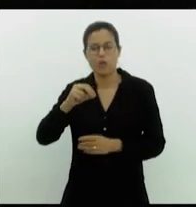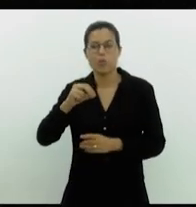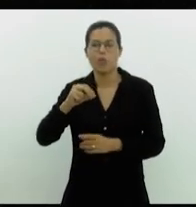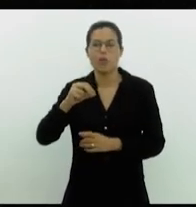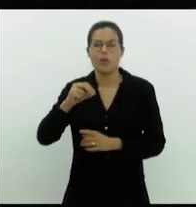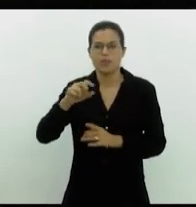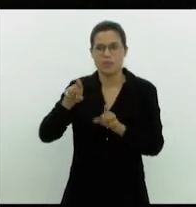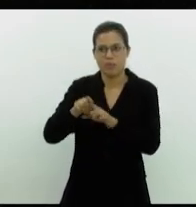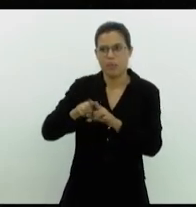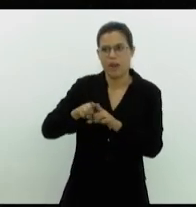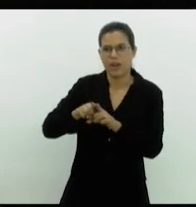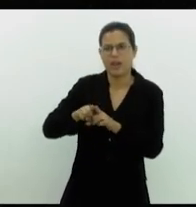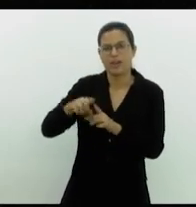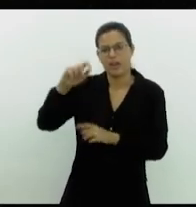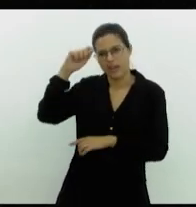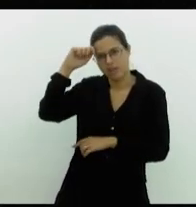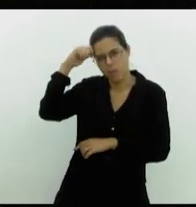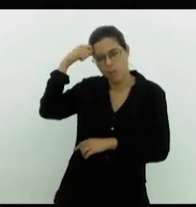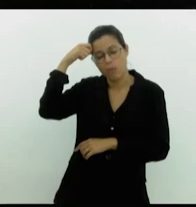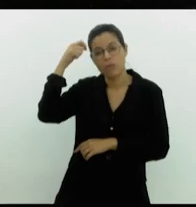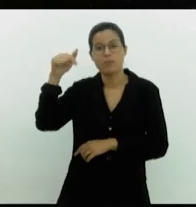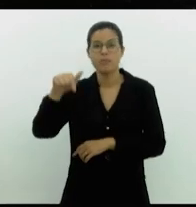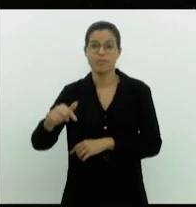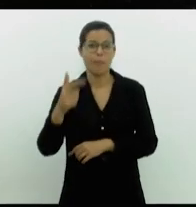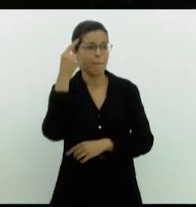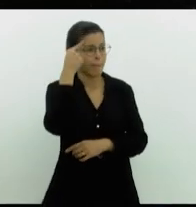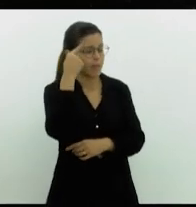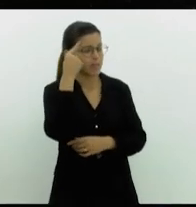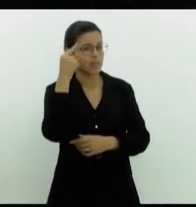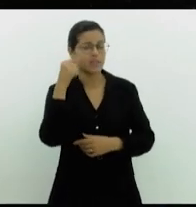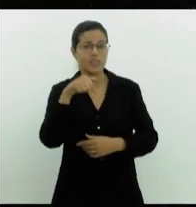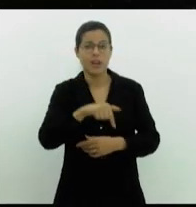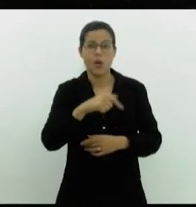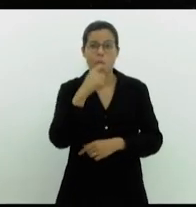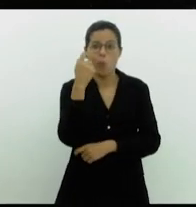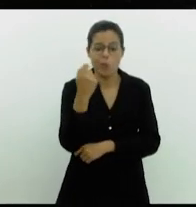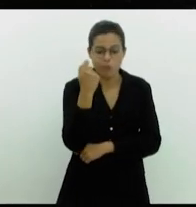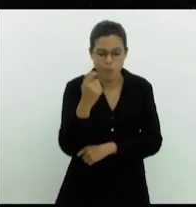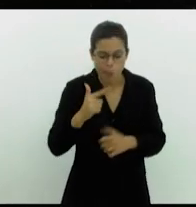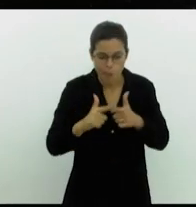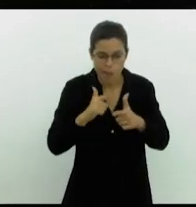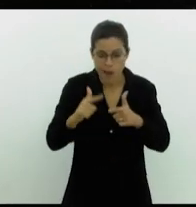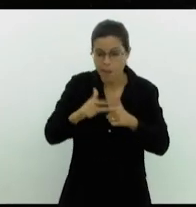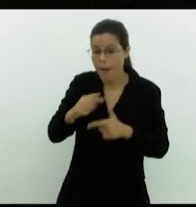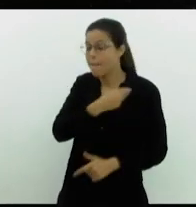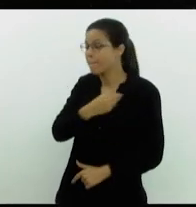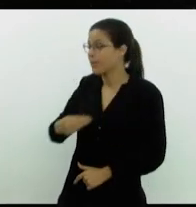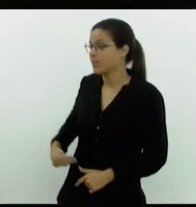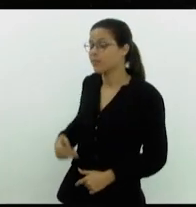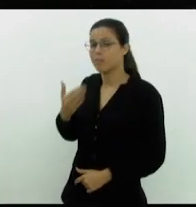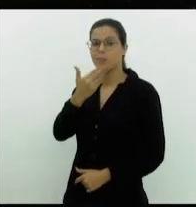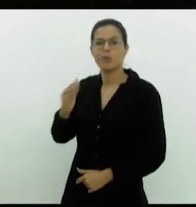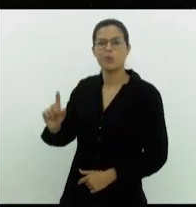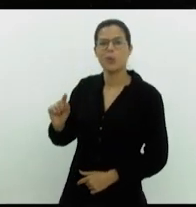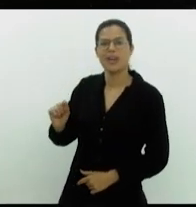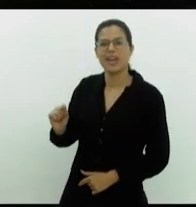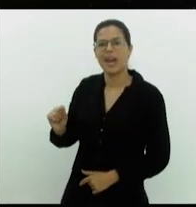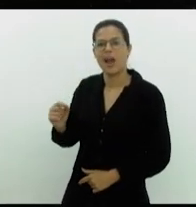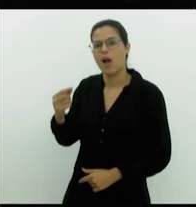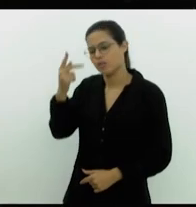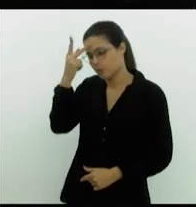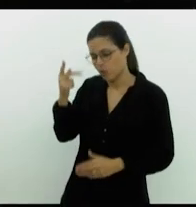acabando, a nossa linda ministra pediu para que a galera que ela julga